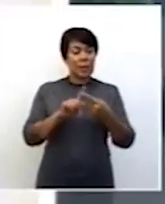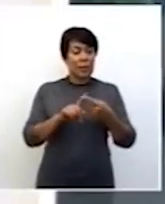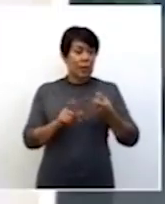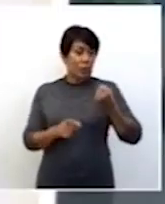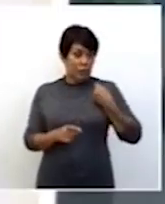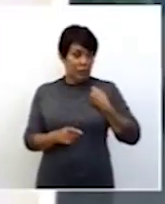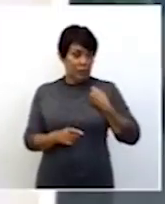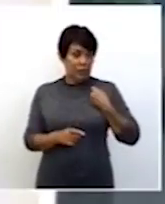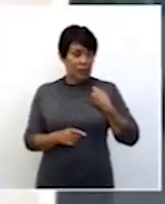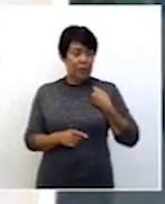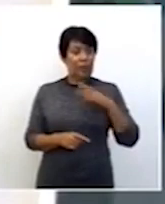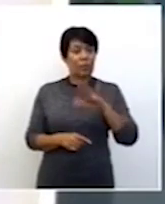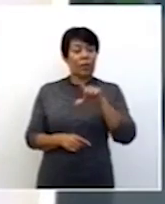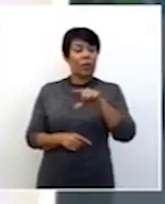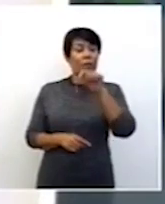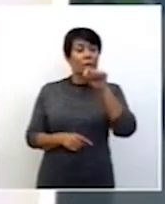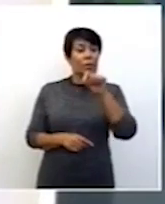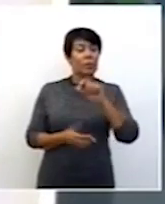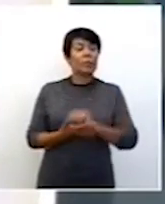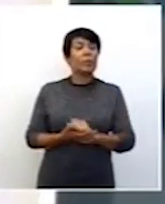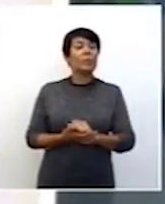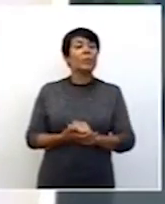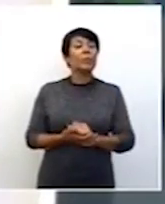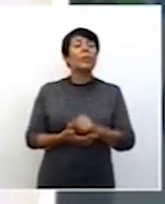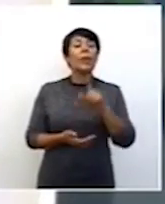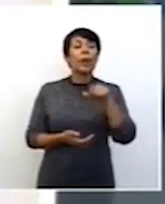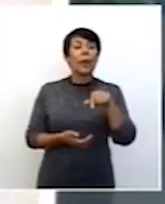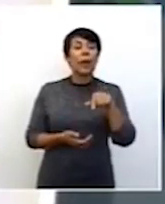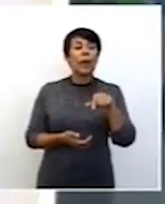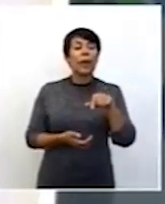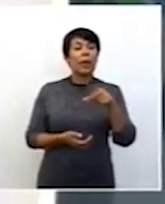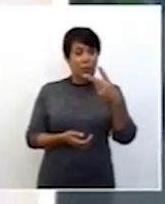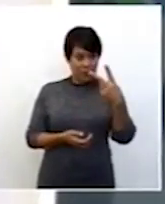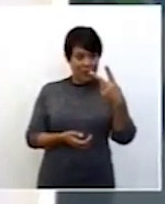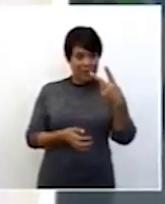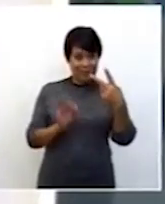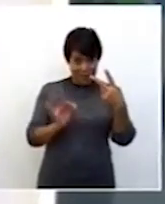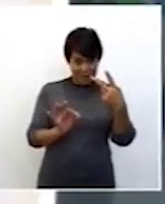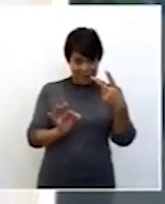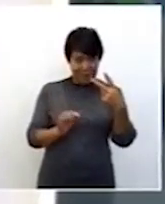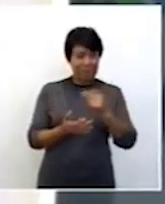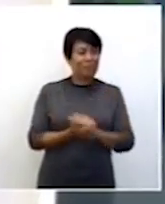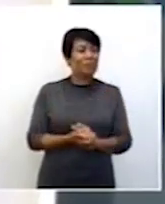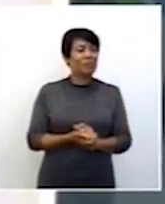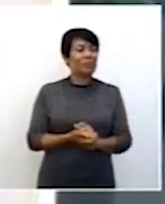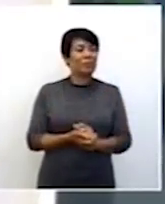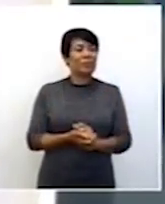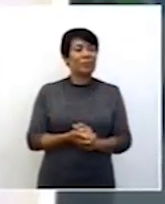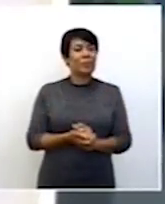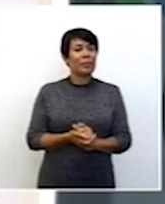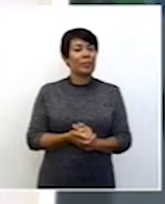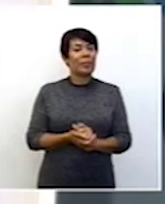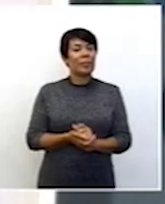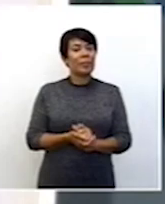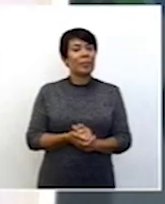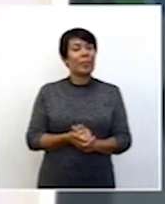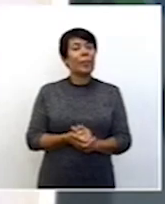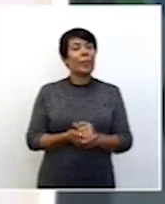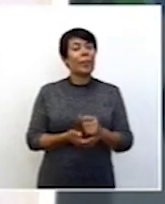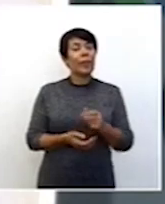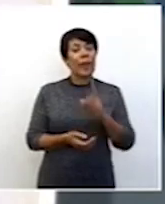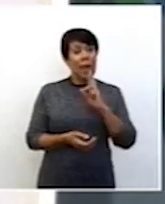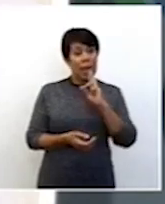termo. Já escolho o primeiro termo lá. O primeiro termo dessa sequência era 2, não é isso? Então, o primeiro termo era 2.